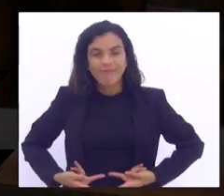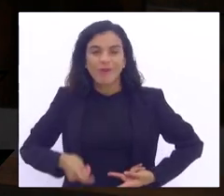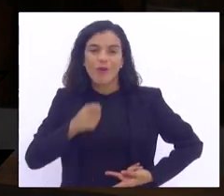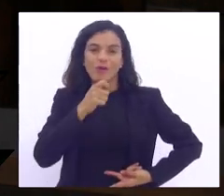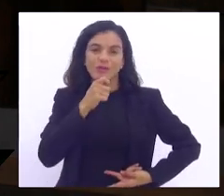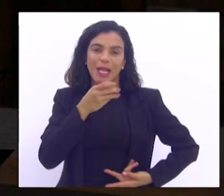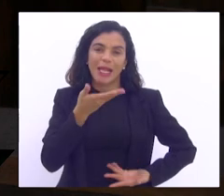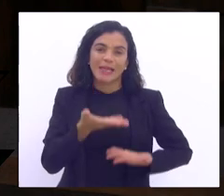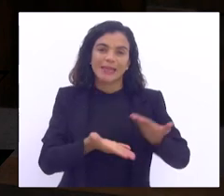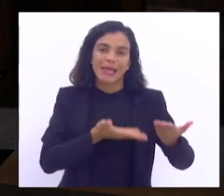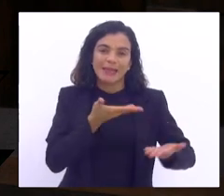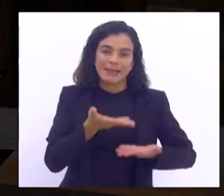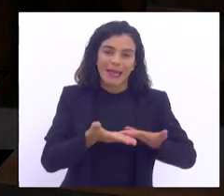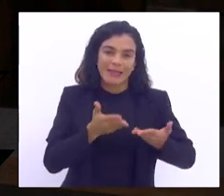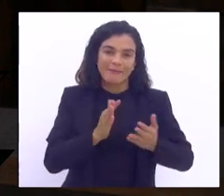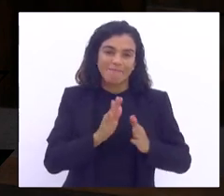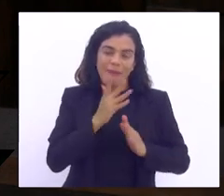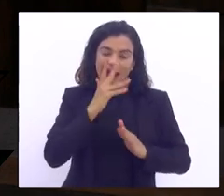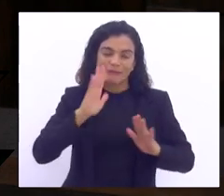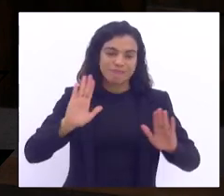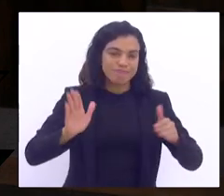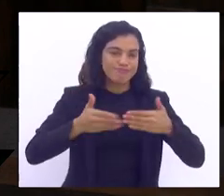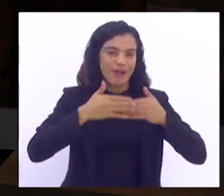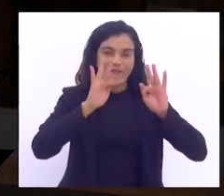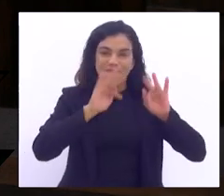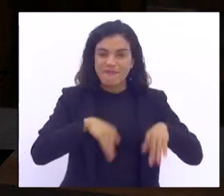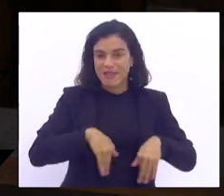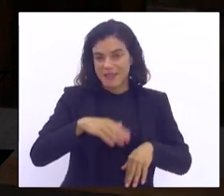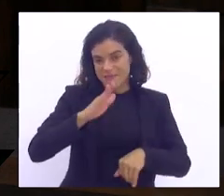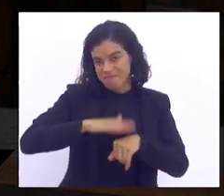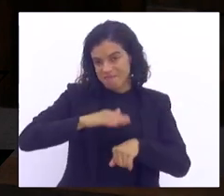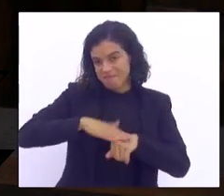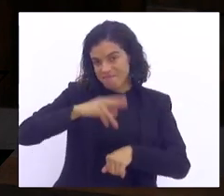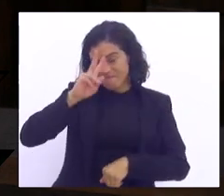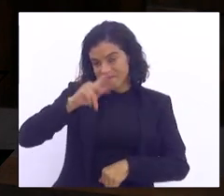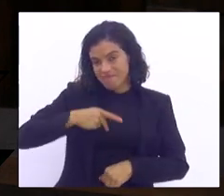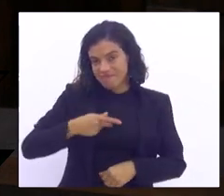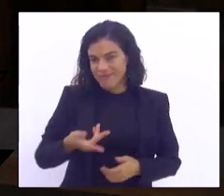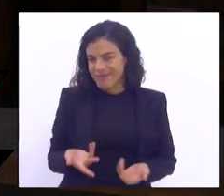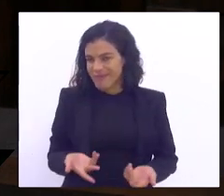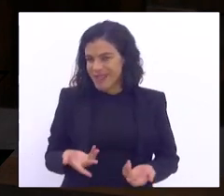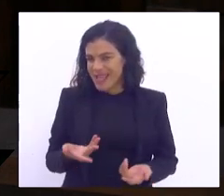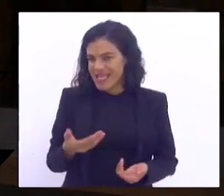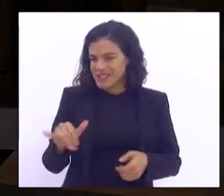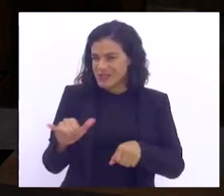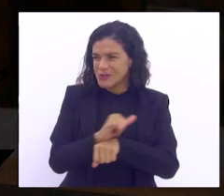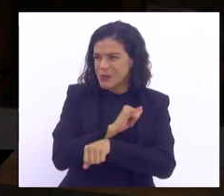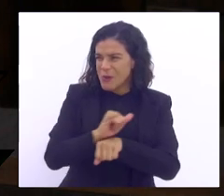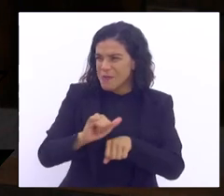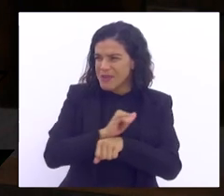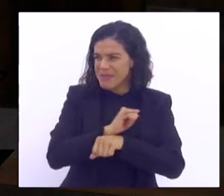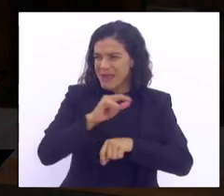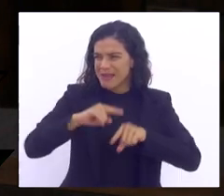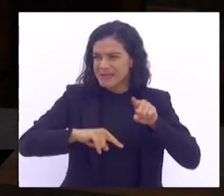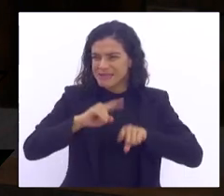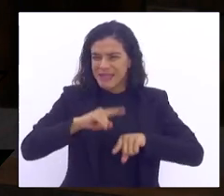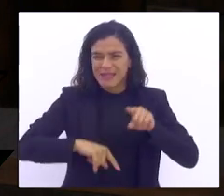como um fim em si mesma. Ora, ser instrumentalizada por esse